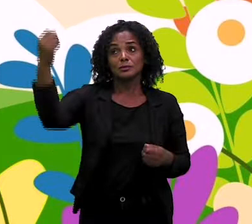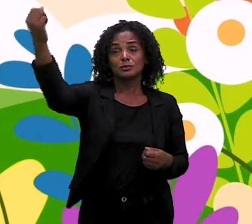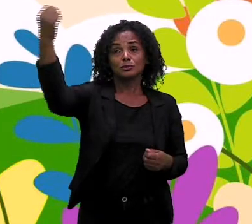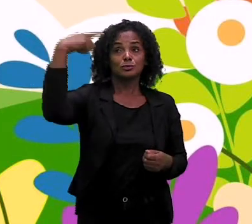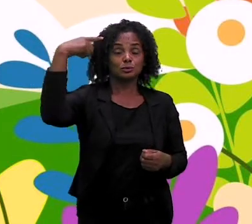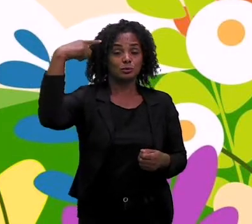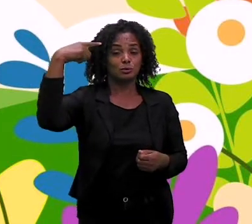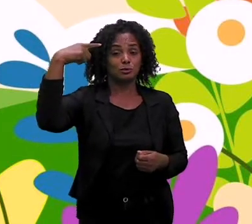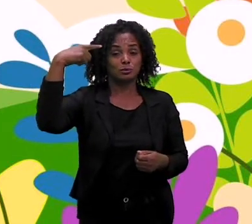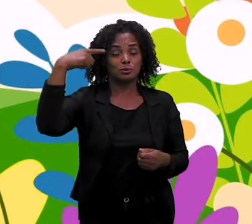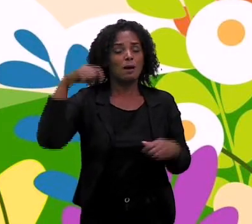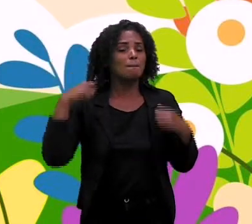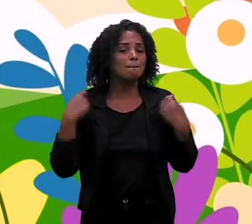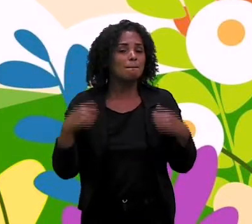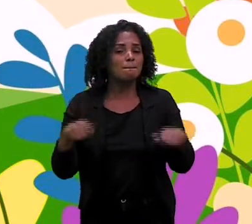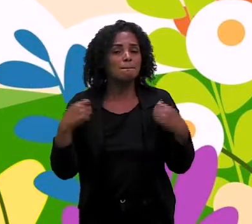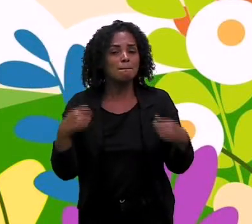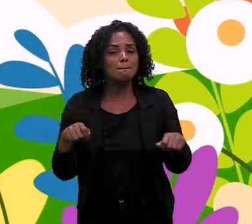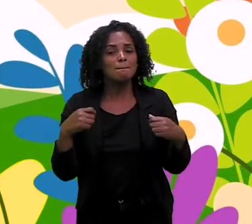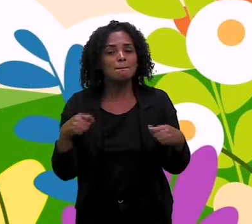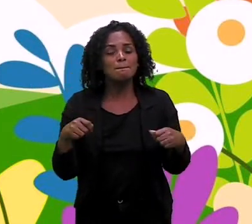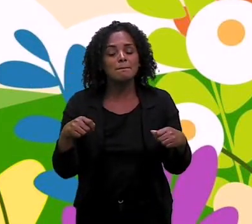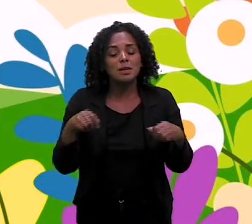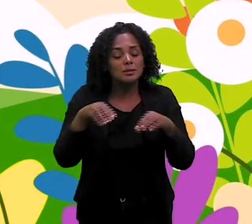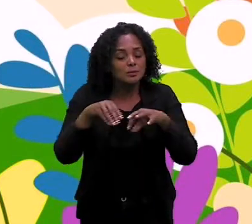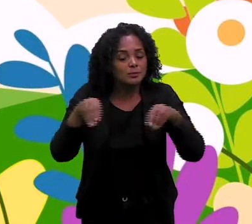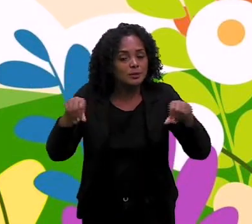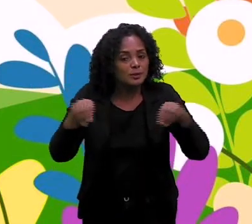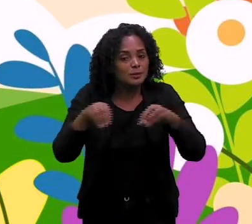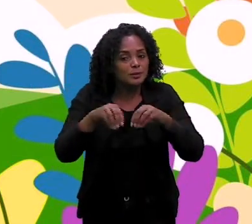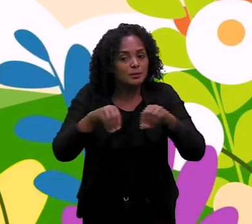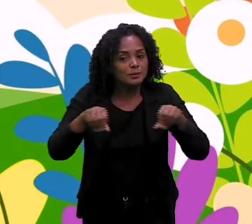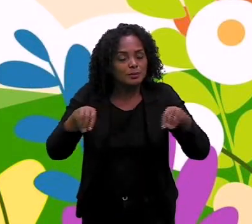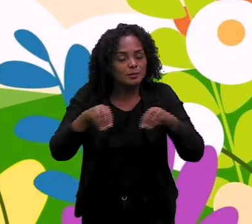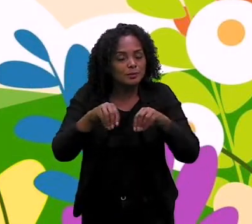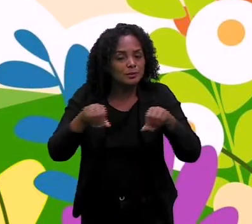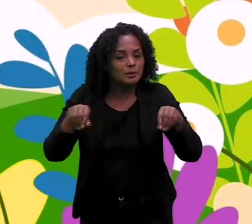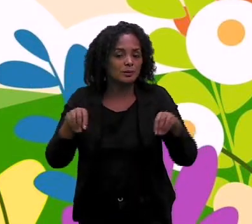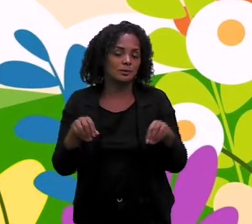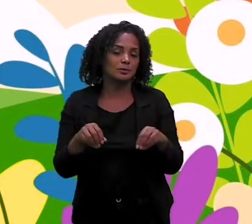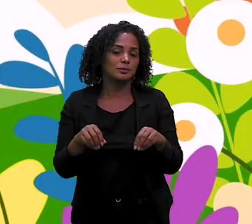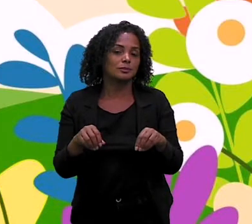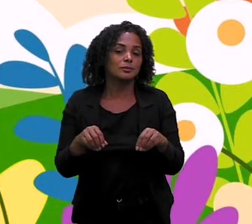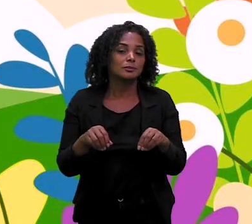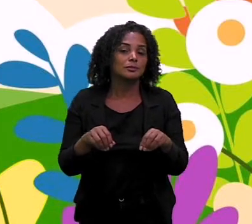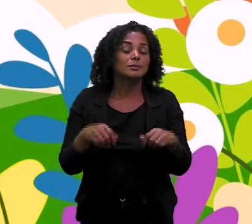sol, precisamos da terra fofinha,